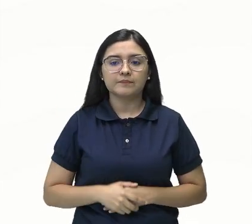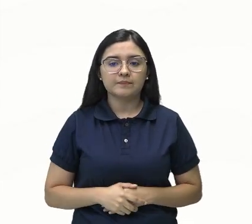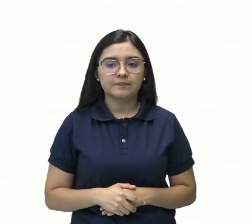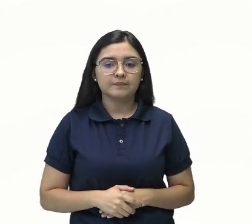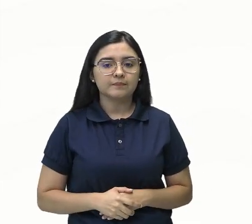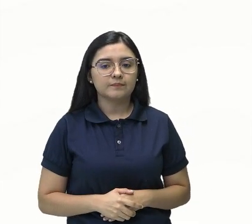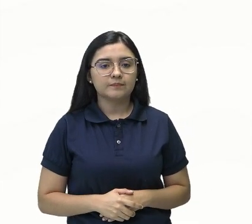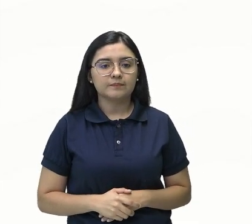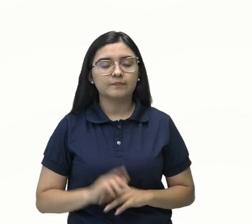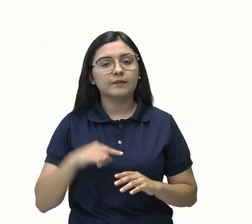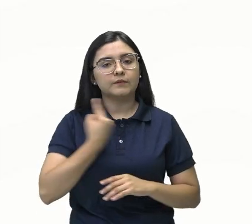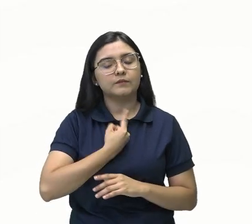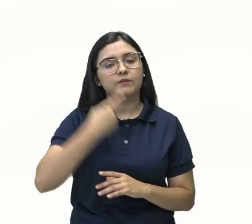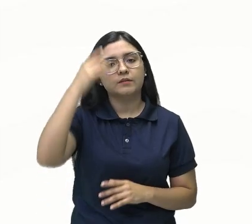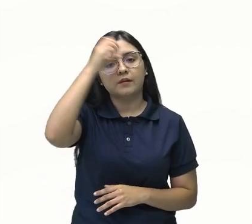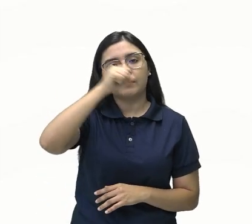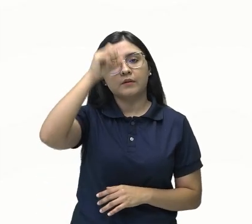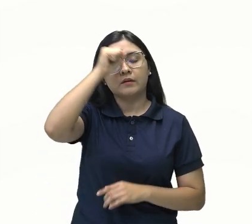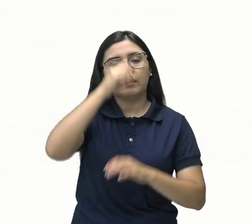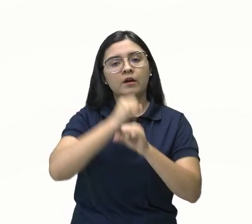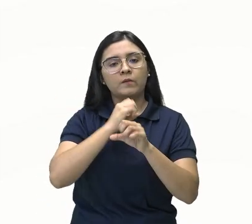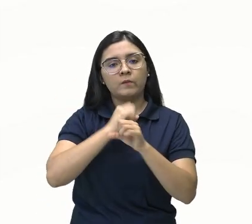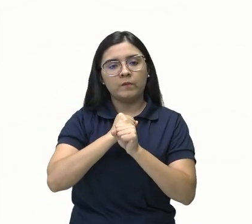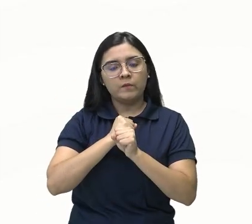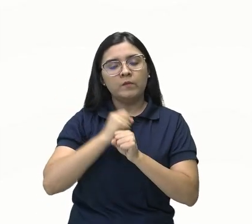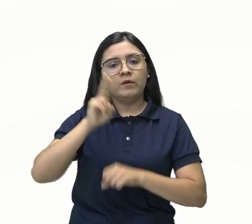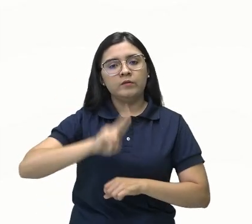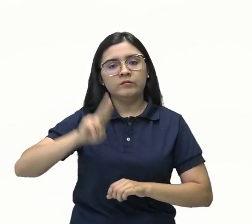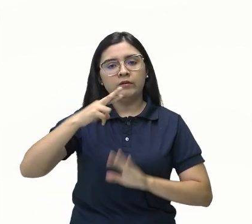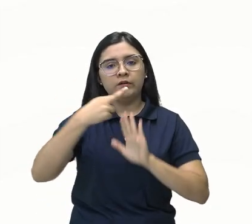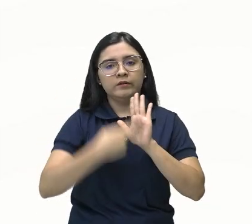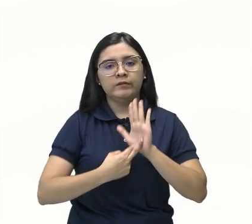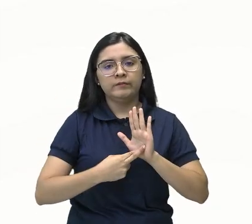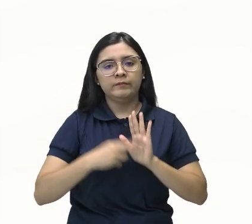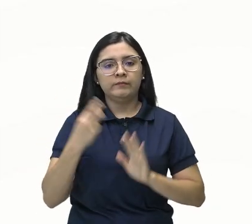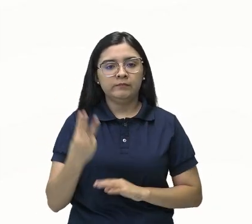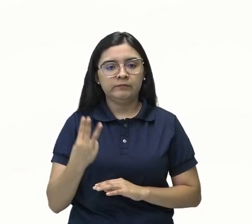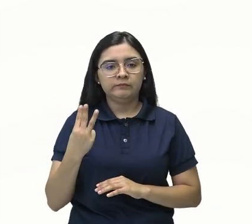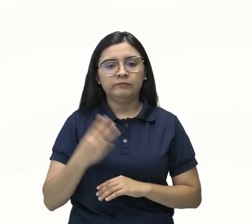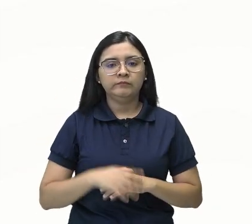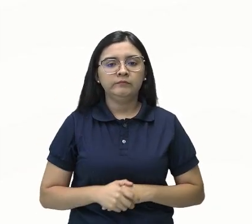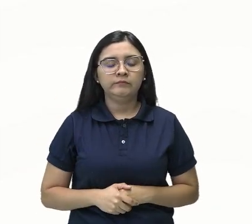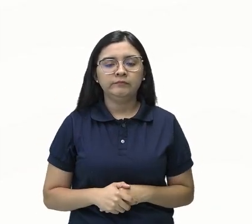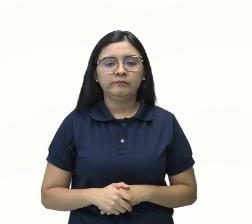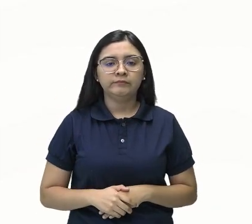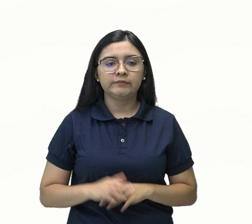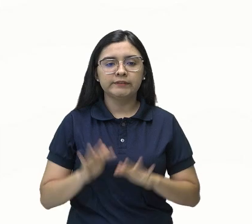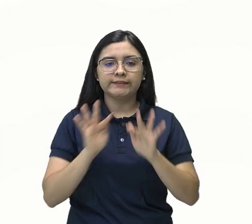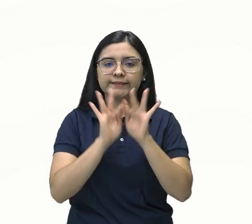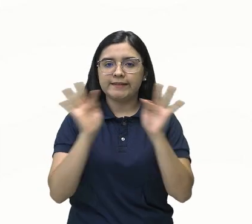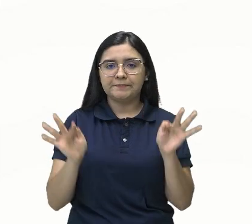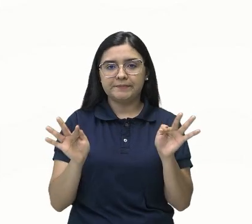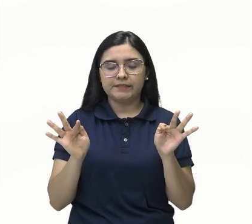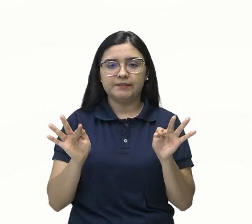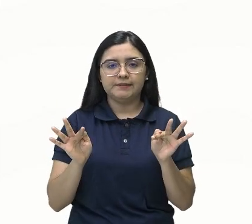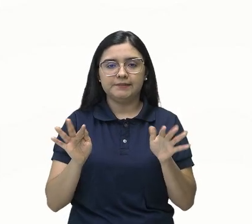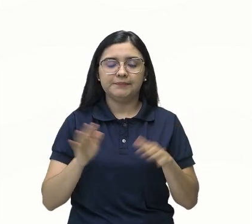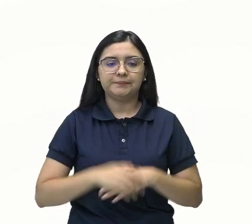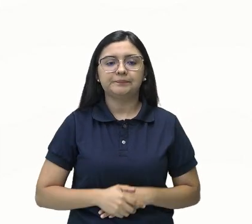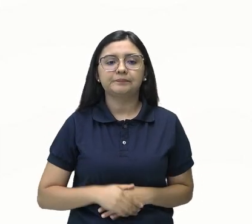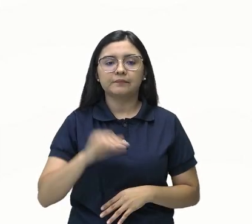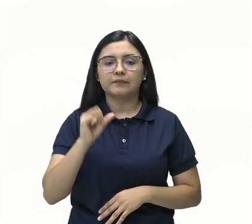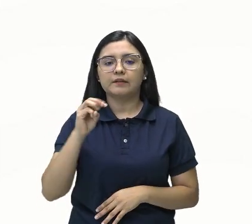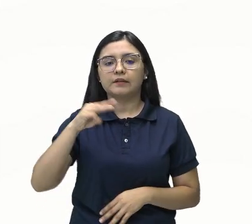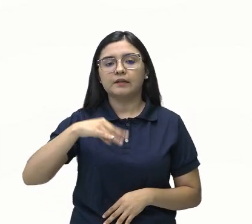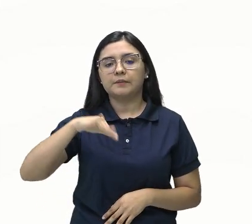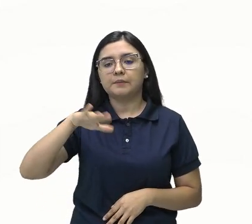exemplo para a gente aprender a calcular, né? A utilizar aí a nossa regra de 3 simples.